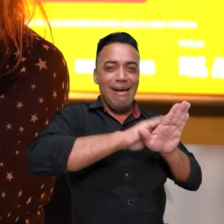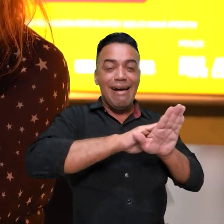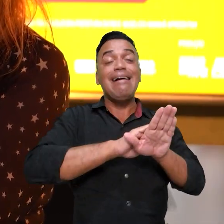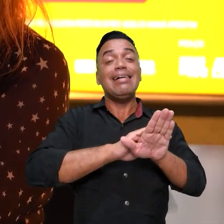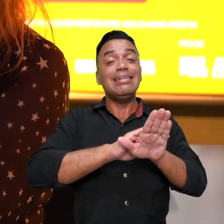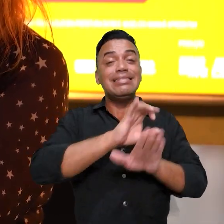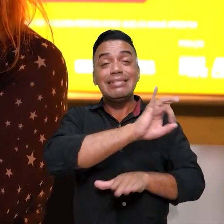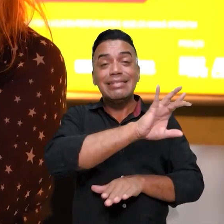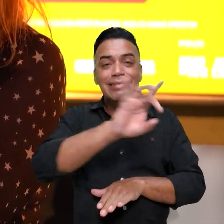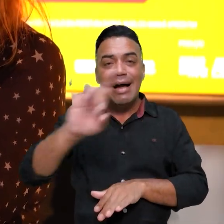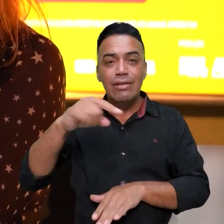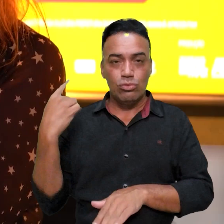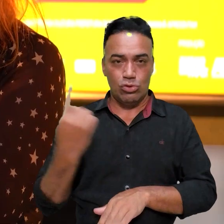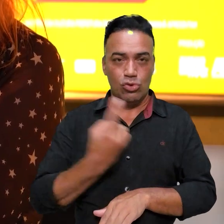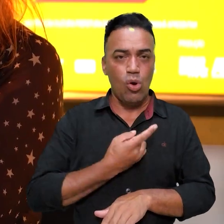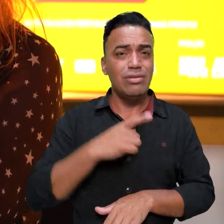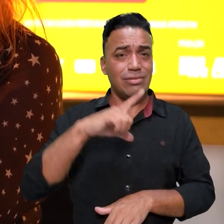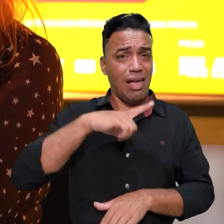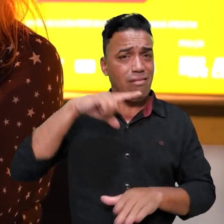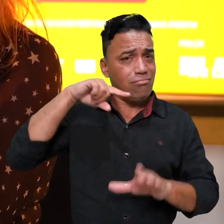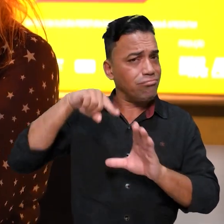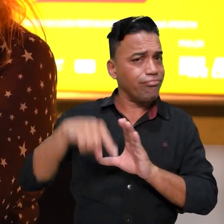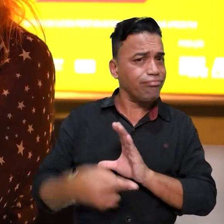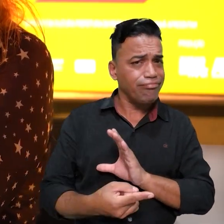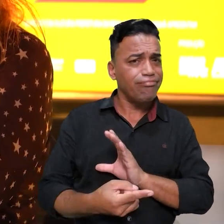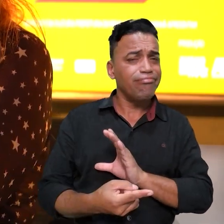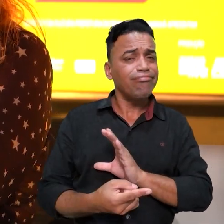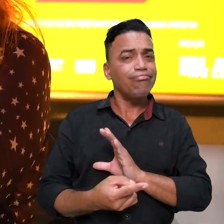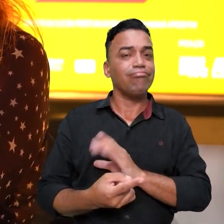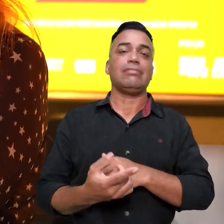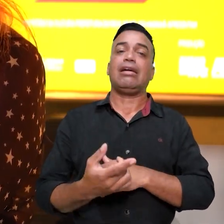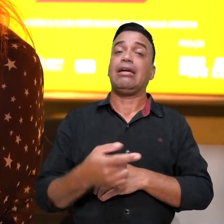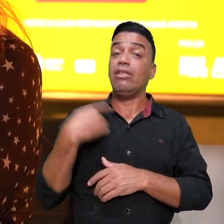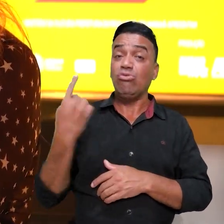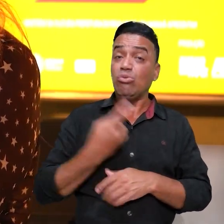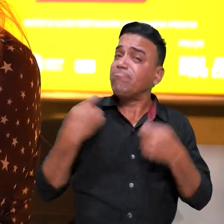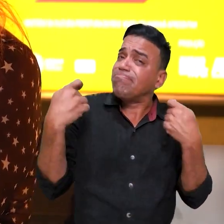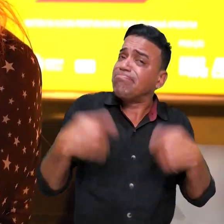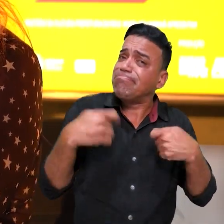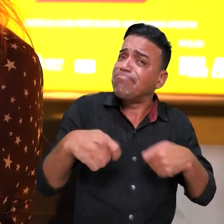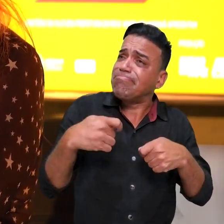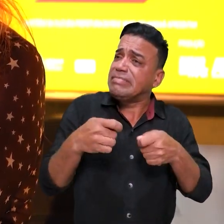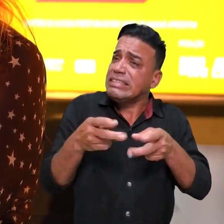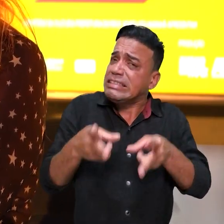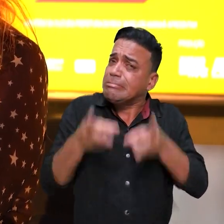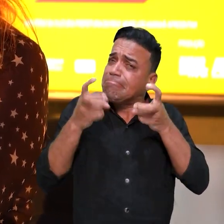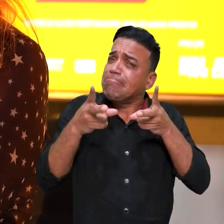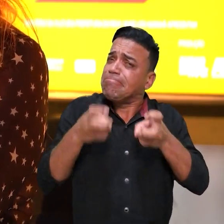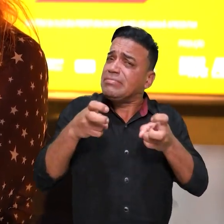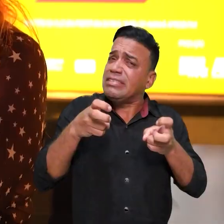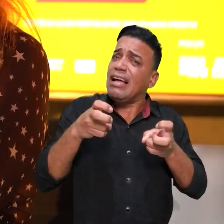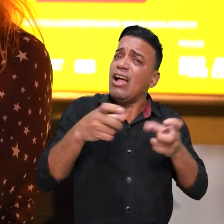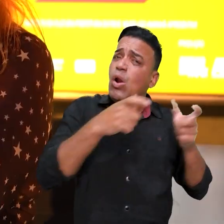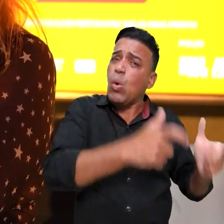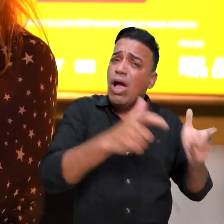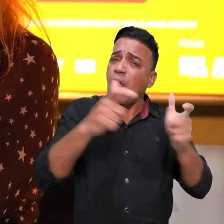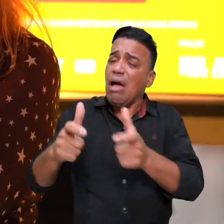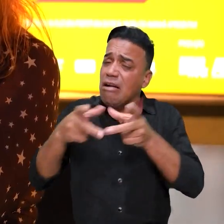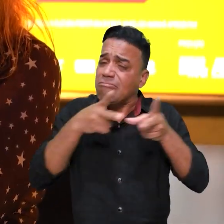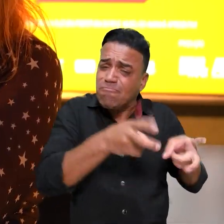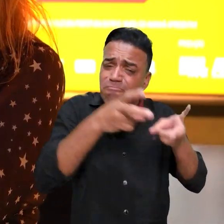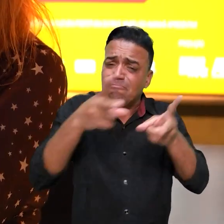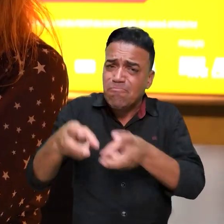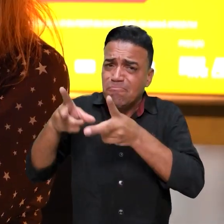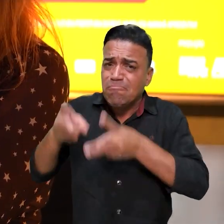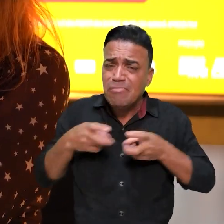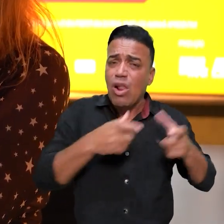tem, e são profundos, e a gente precisa explorar esses mundos, enquanto a gente está